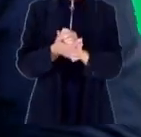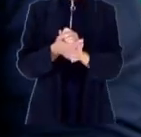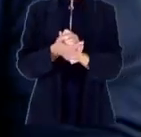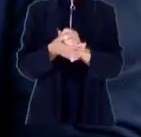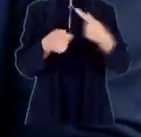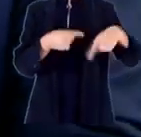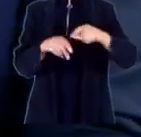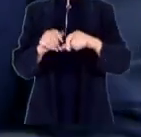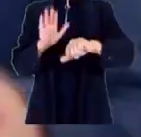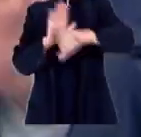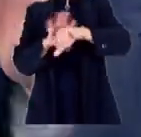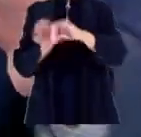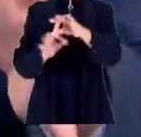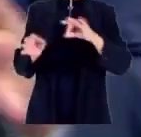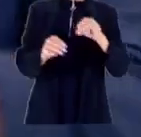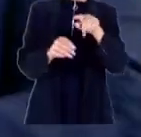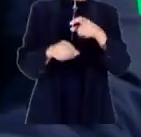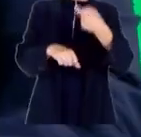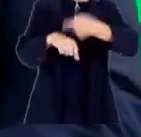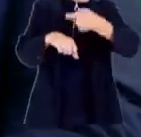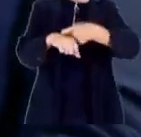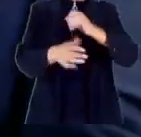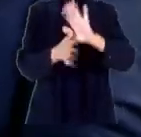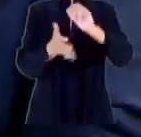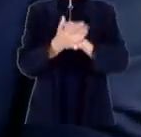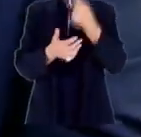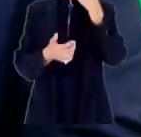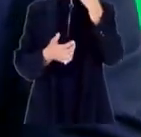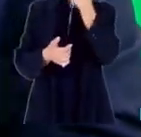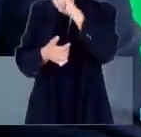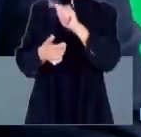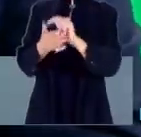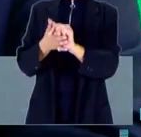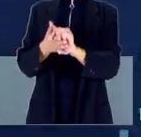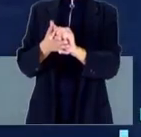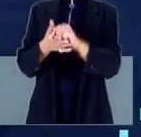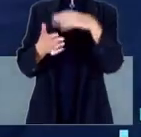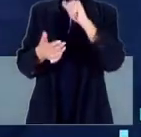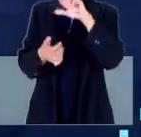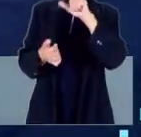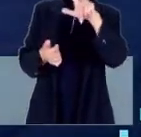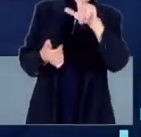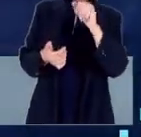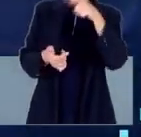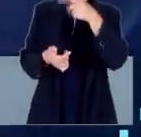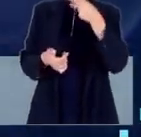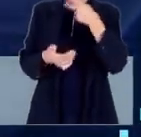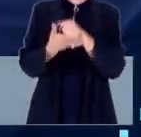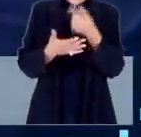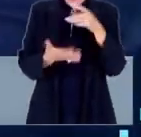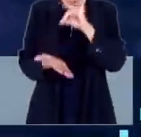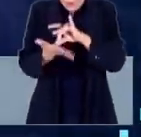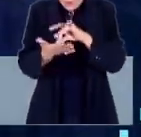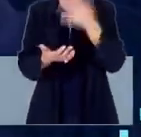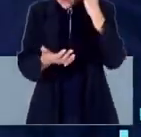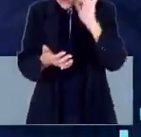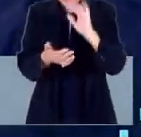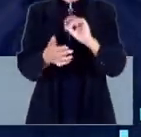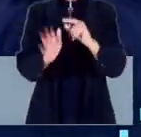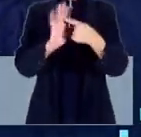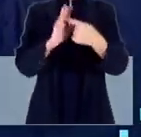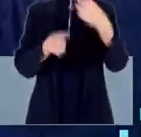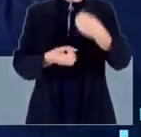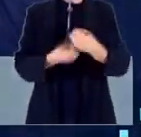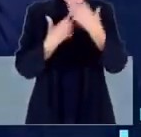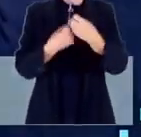como é que nós vamos fazer isso eu eu tava vendo esses dias numa outra televisão falar que não sei se é verdade deve ter se é verdade ela mostrou os